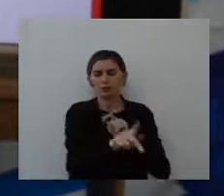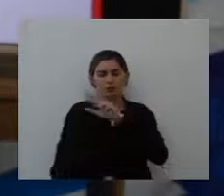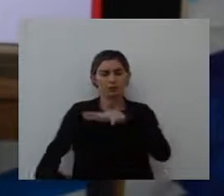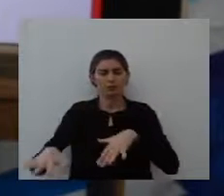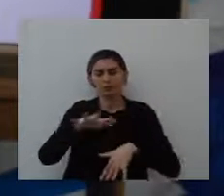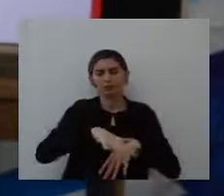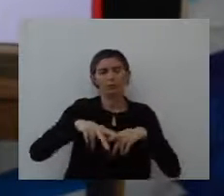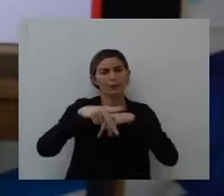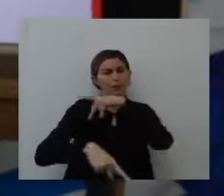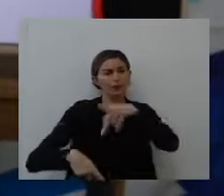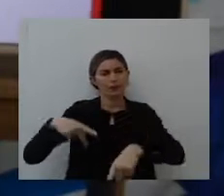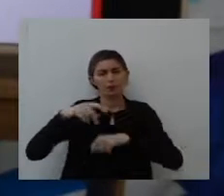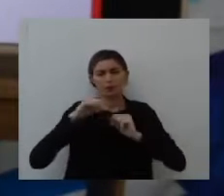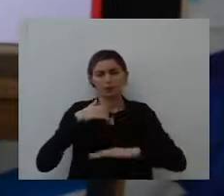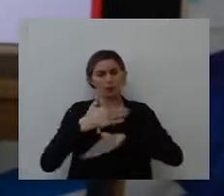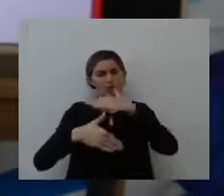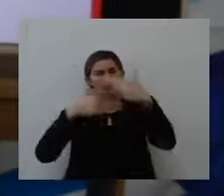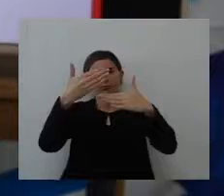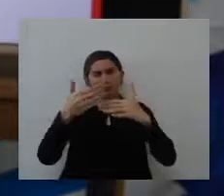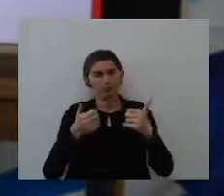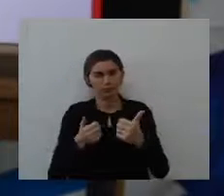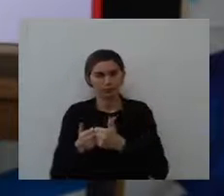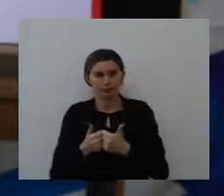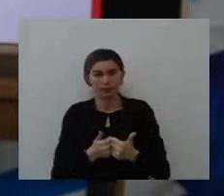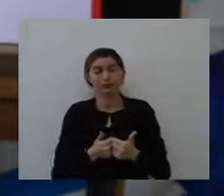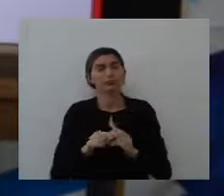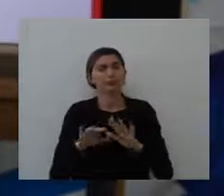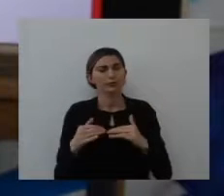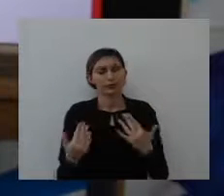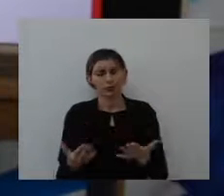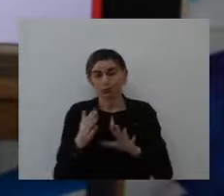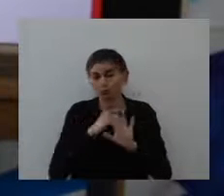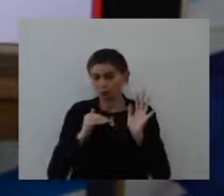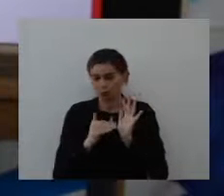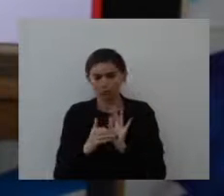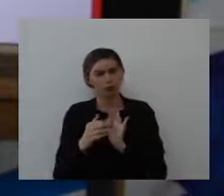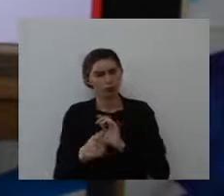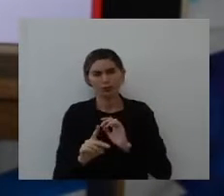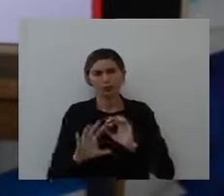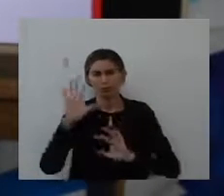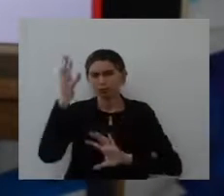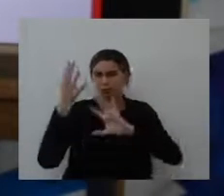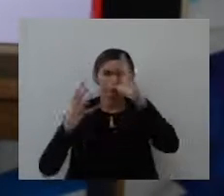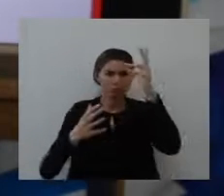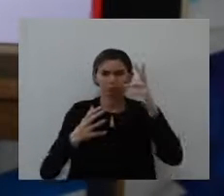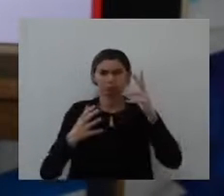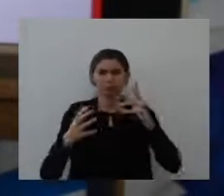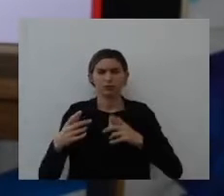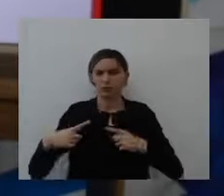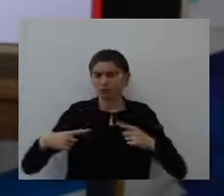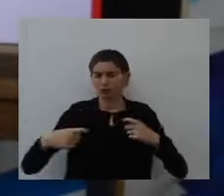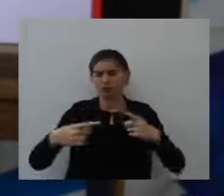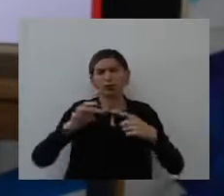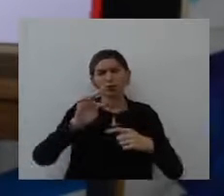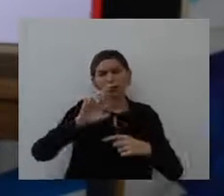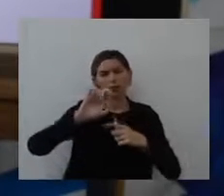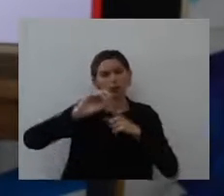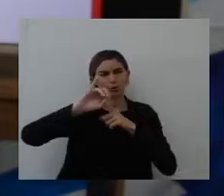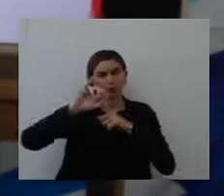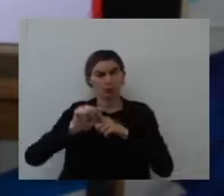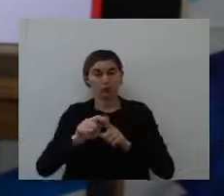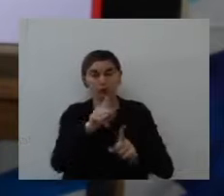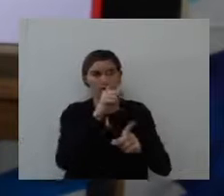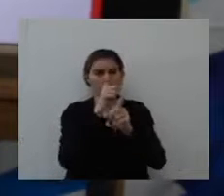povos possam se desenvolver, tá bem? Então, tudo isso que acontece na Guerra de Troia, você